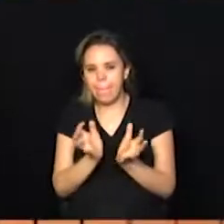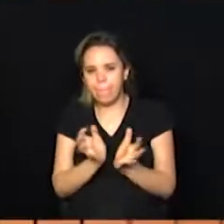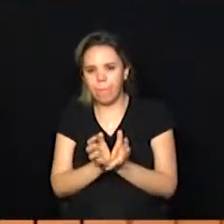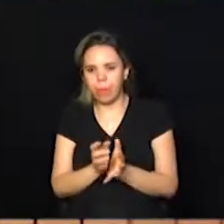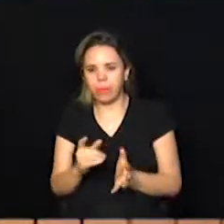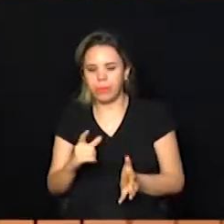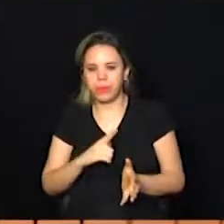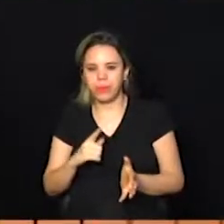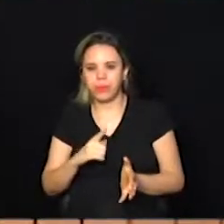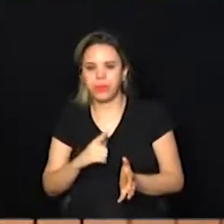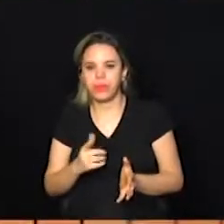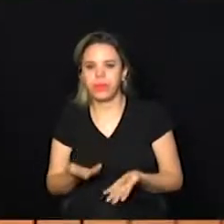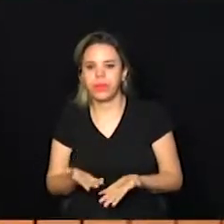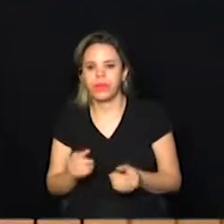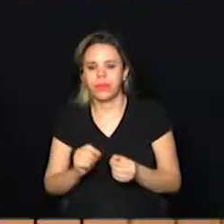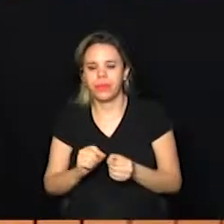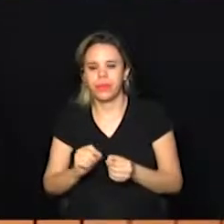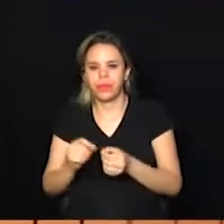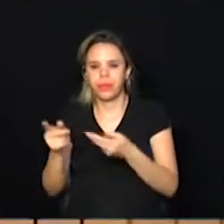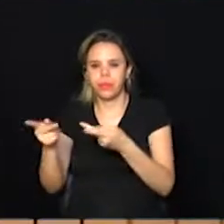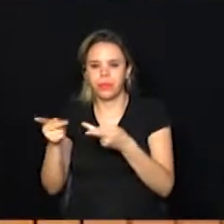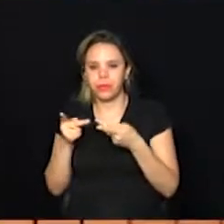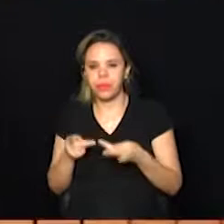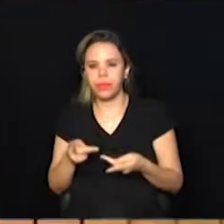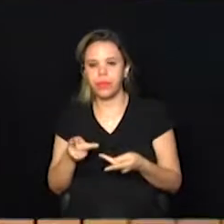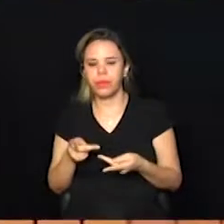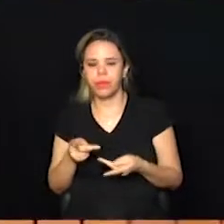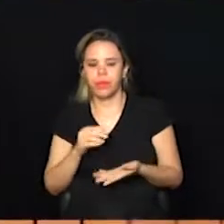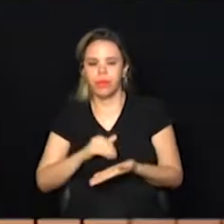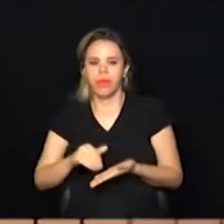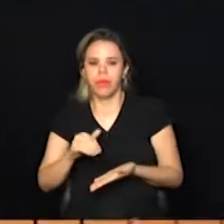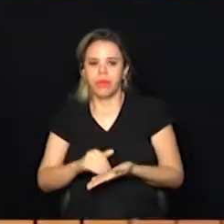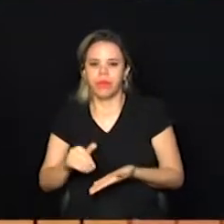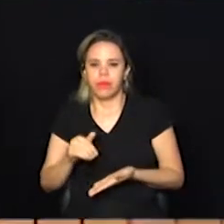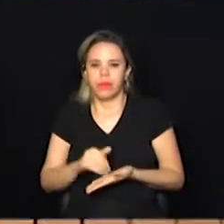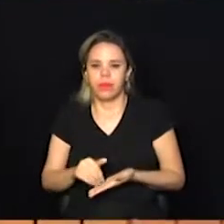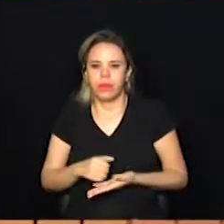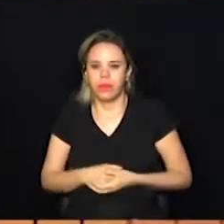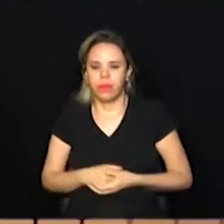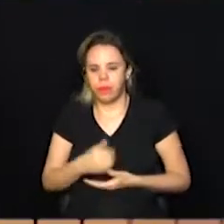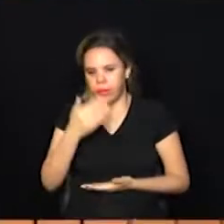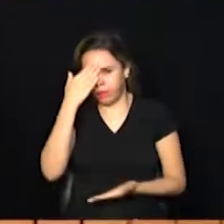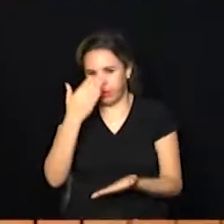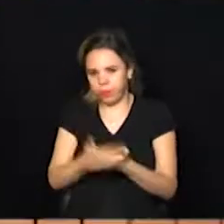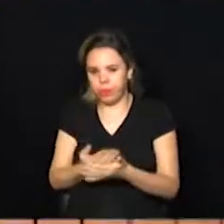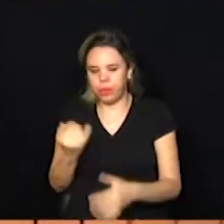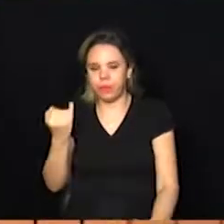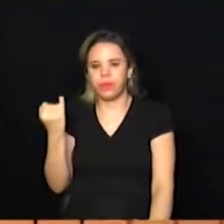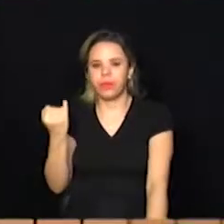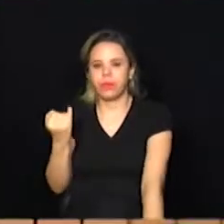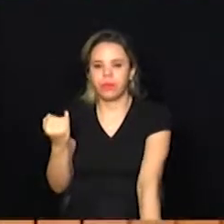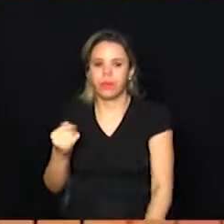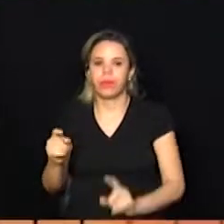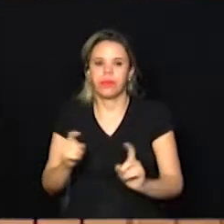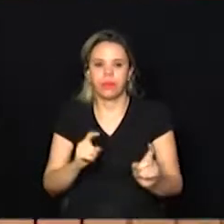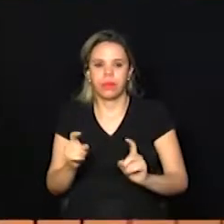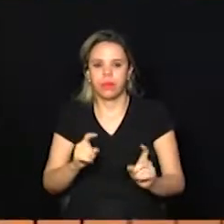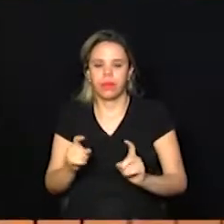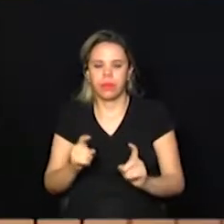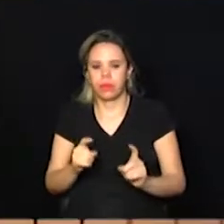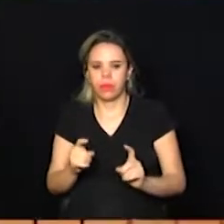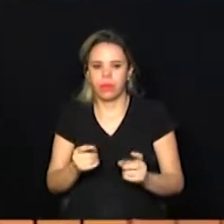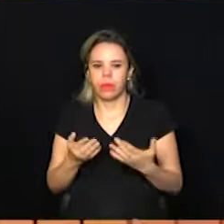queremos, fizemos o convite para a secretaria. Acredito que é importante essa reunião para a gente estabelecer